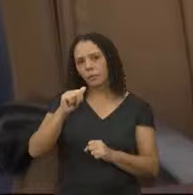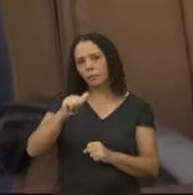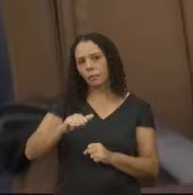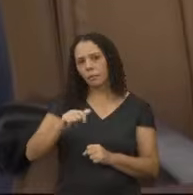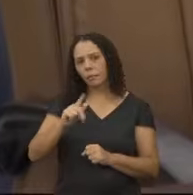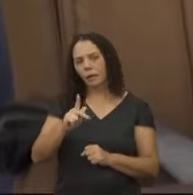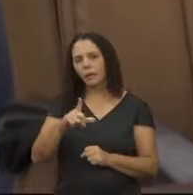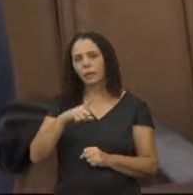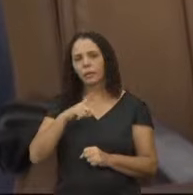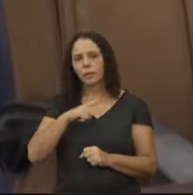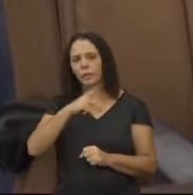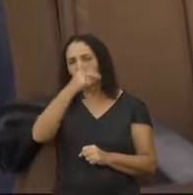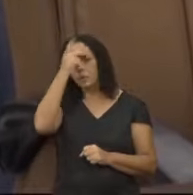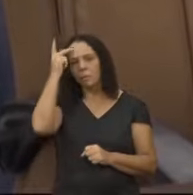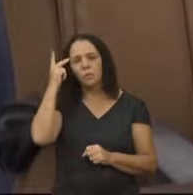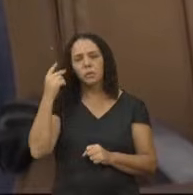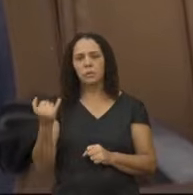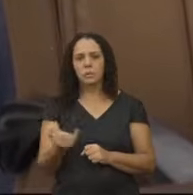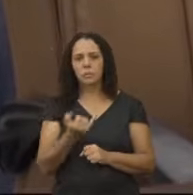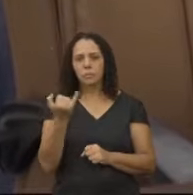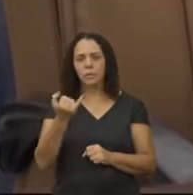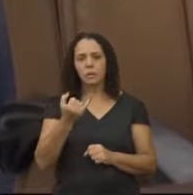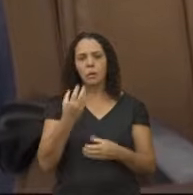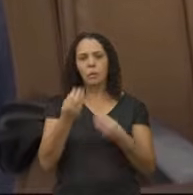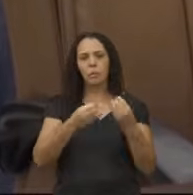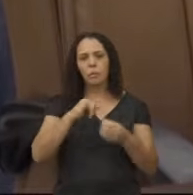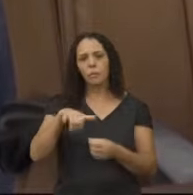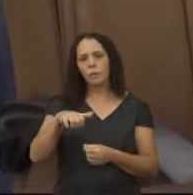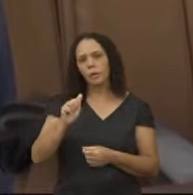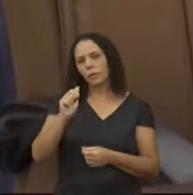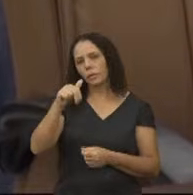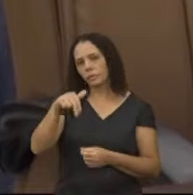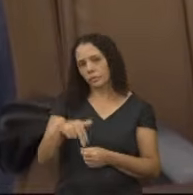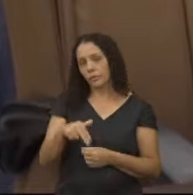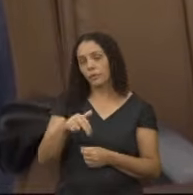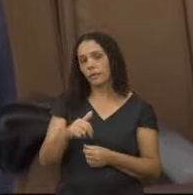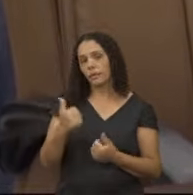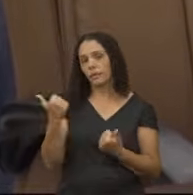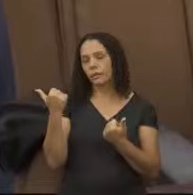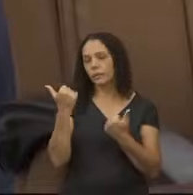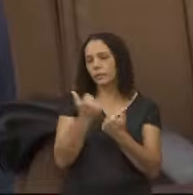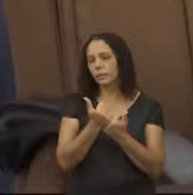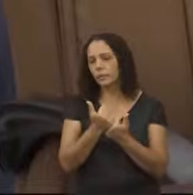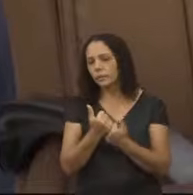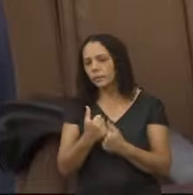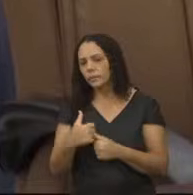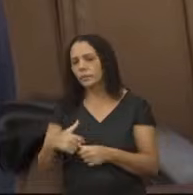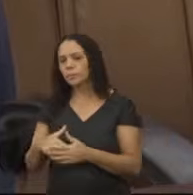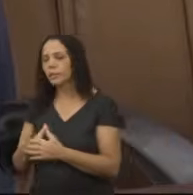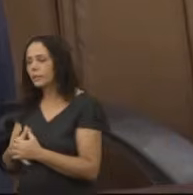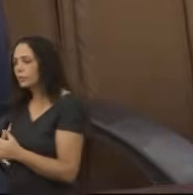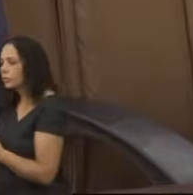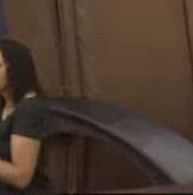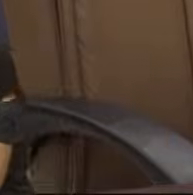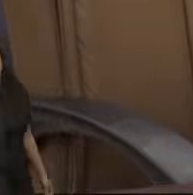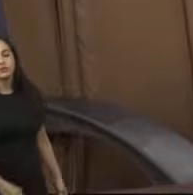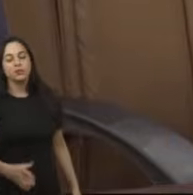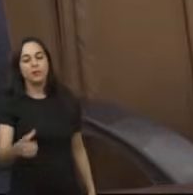o Jean-Michel Basquiat, que é talvez um dos maiores artistas da história da contracultura, que era um muralista, que era um